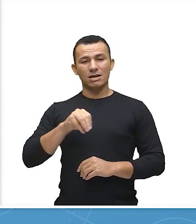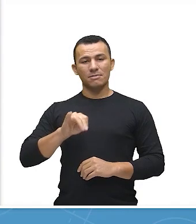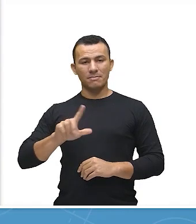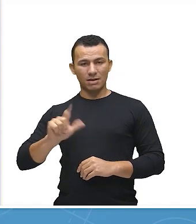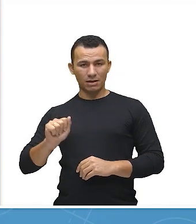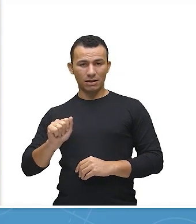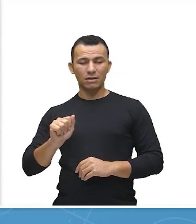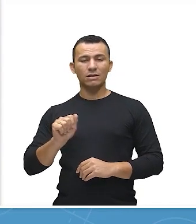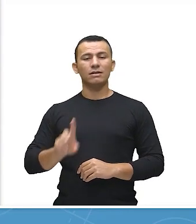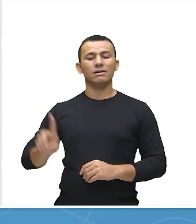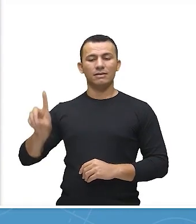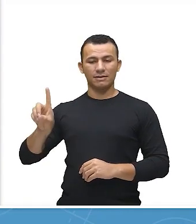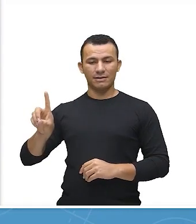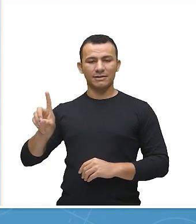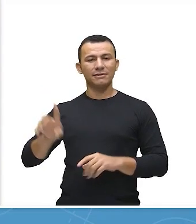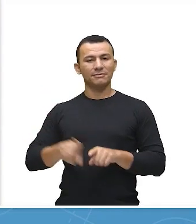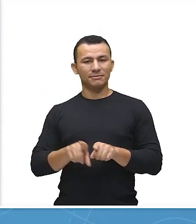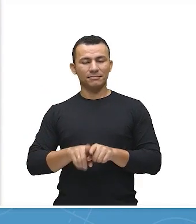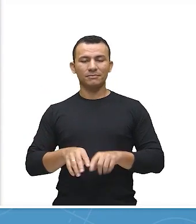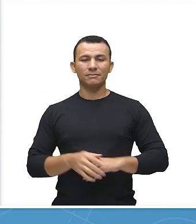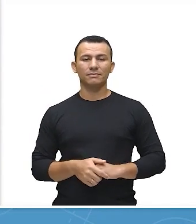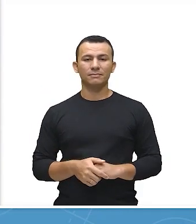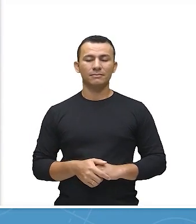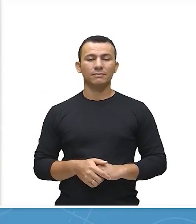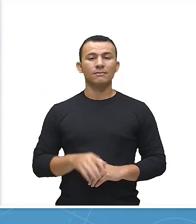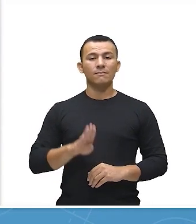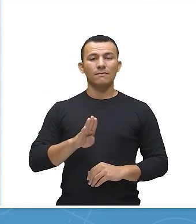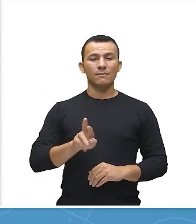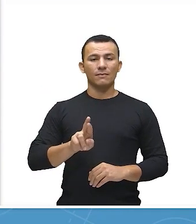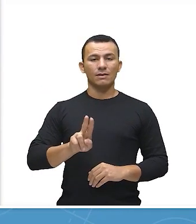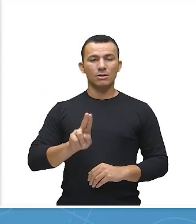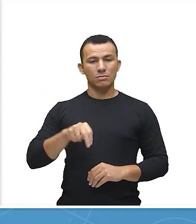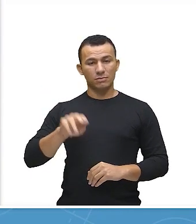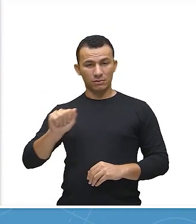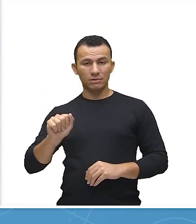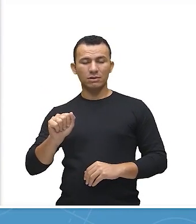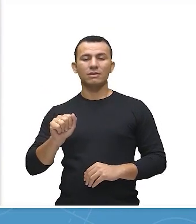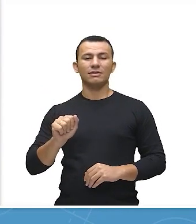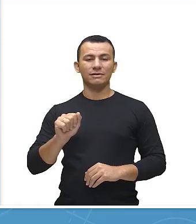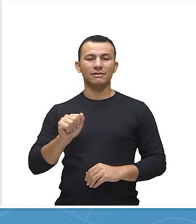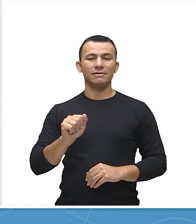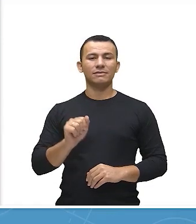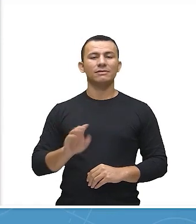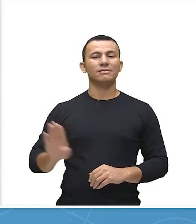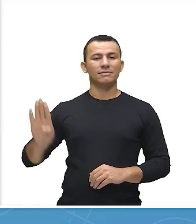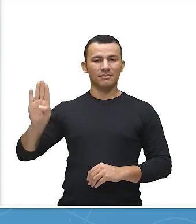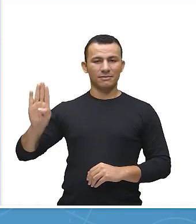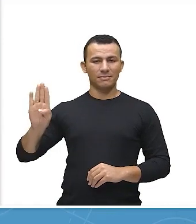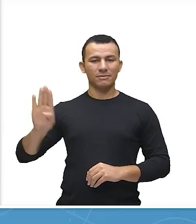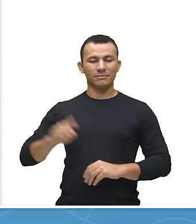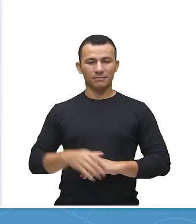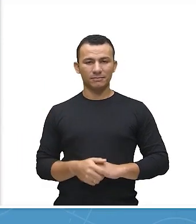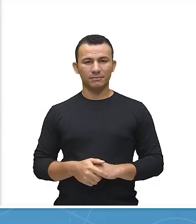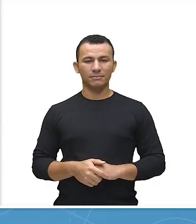letra B. Vamos lá, vamos ver mais respostas. O Leonardo colocou também que é a letra B.